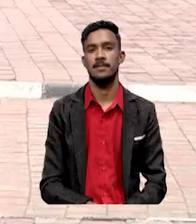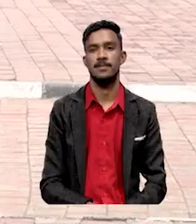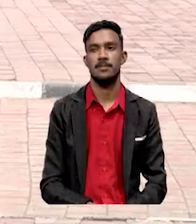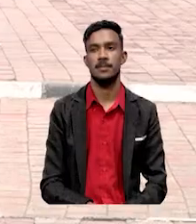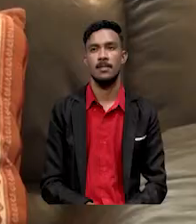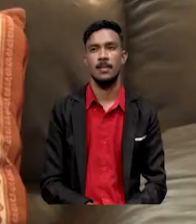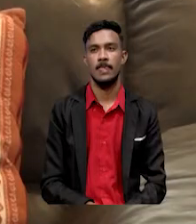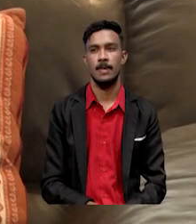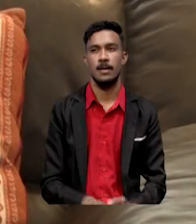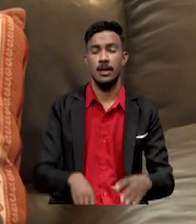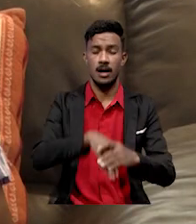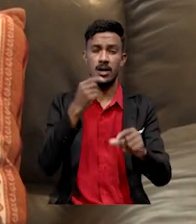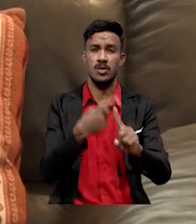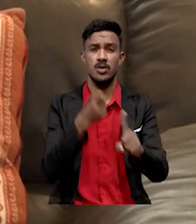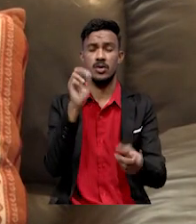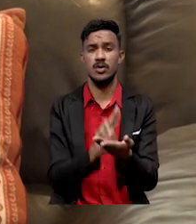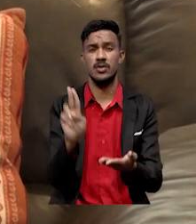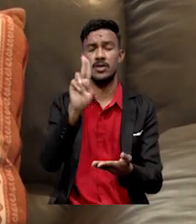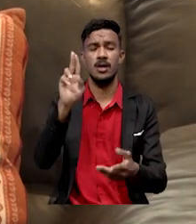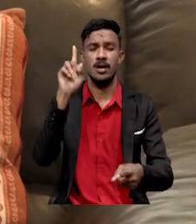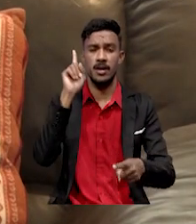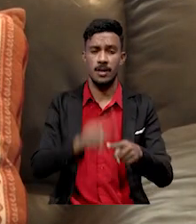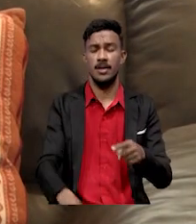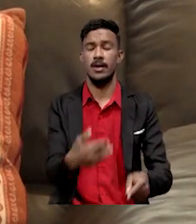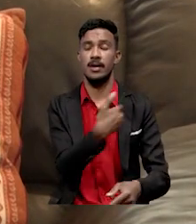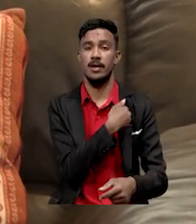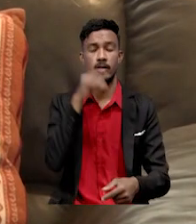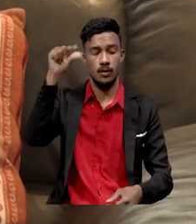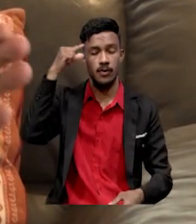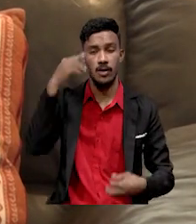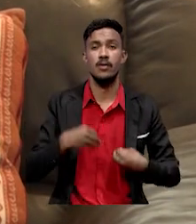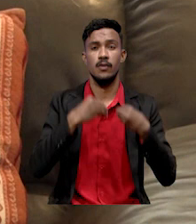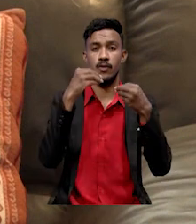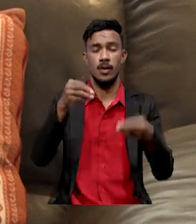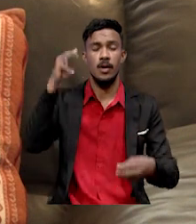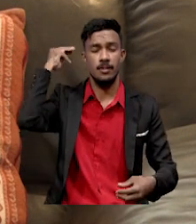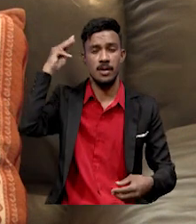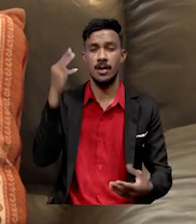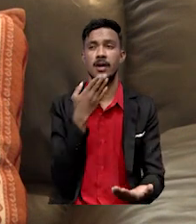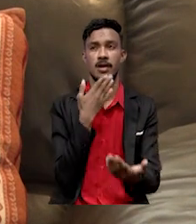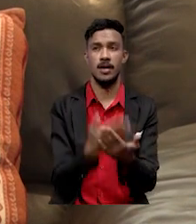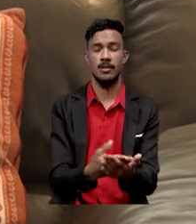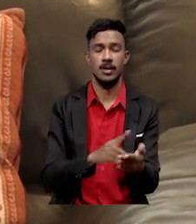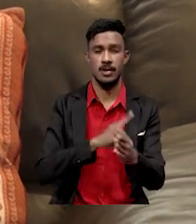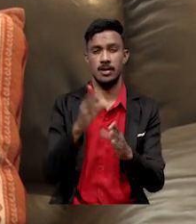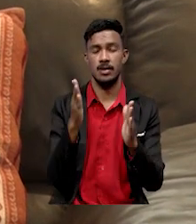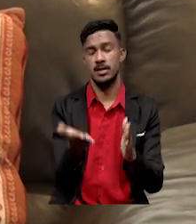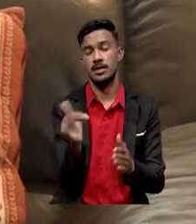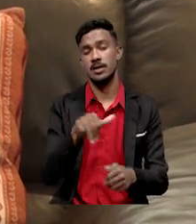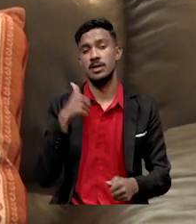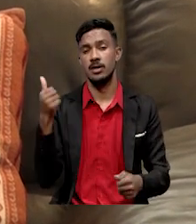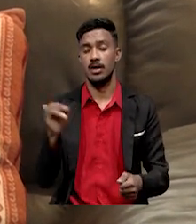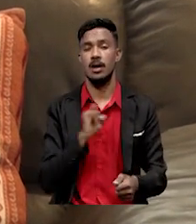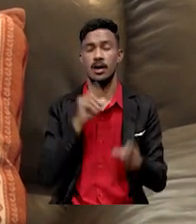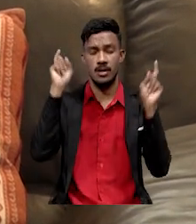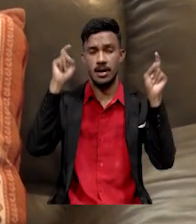Sai da universidade não significa que rende de governo da fon. Mentalidade dia a dia que se de bot não rende, né? Balo não rende. How tem que